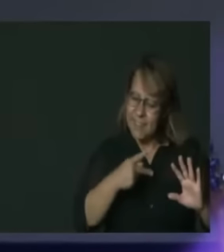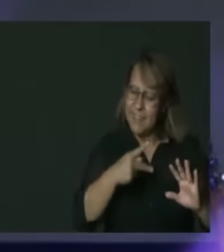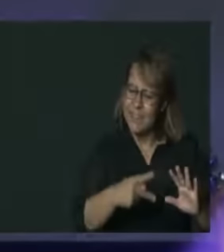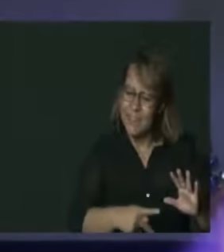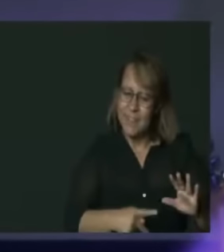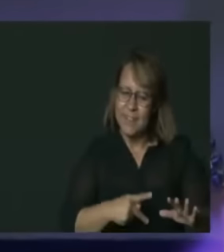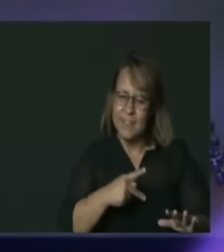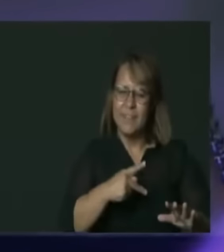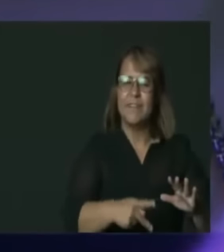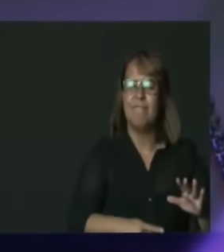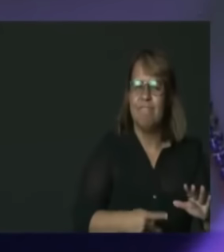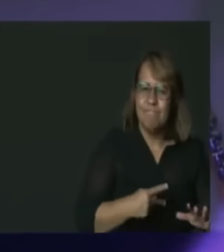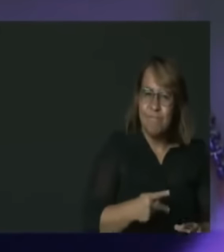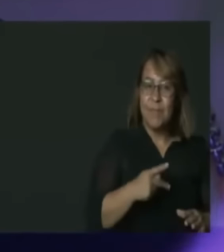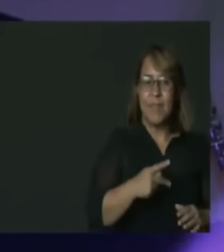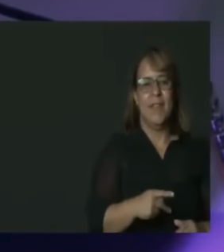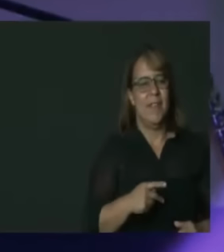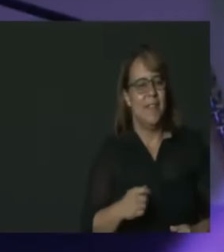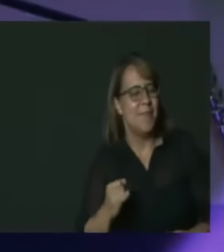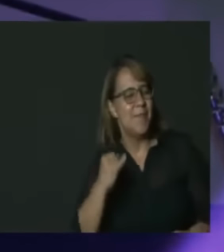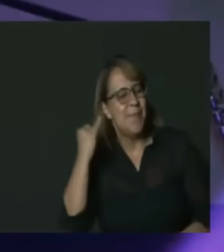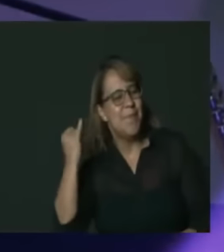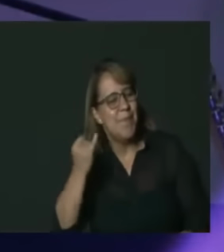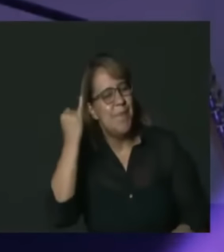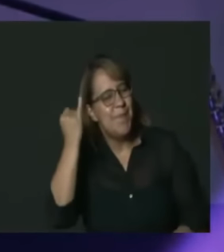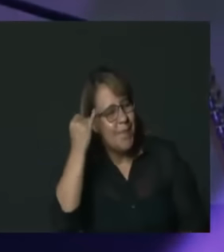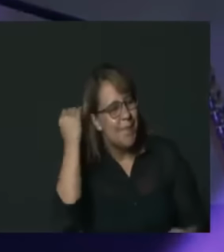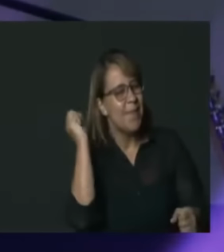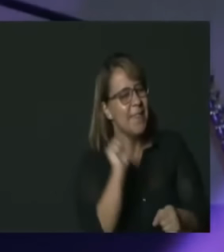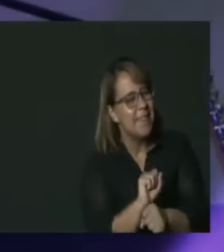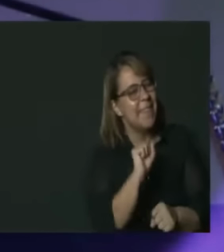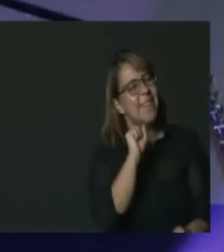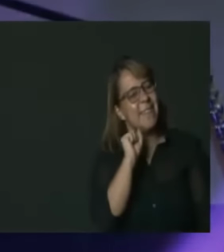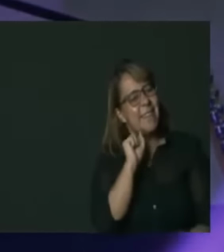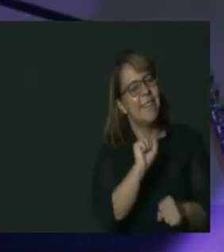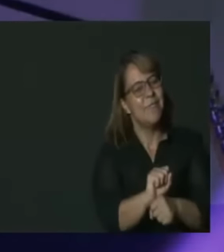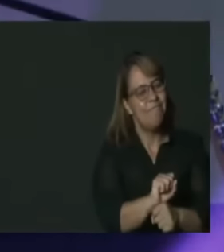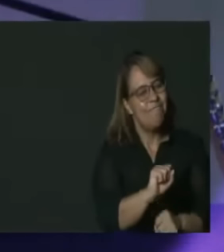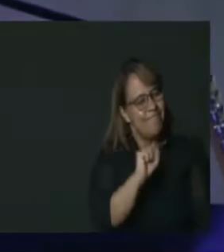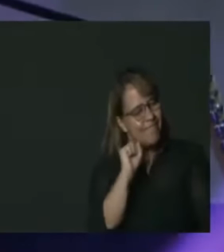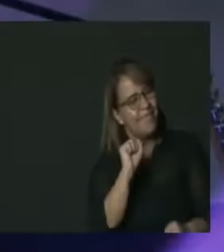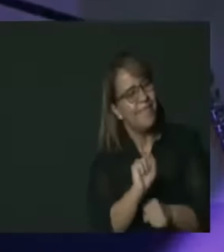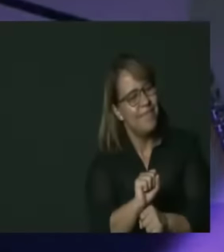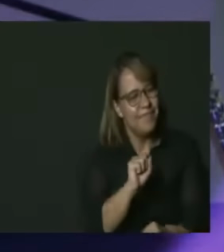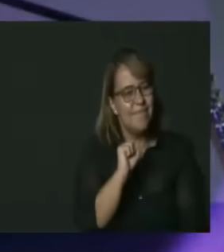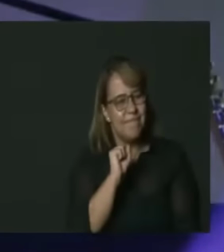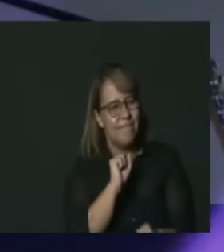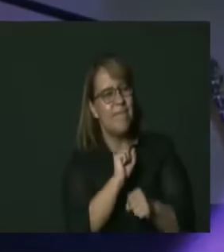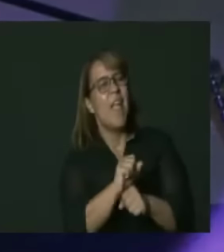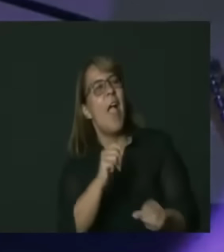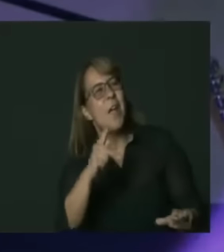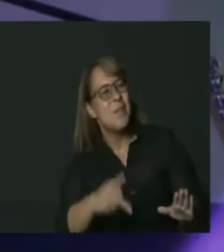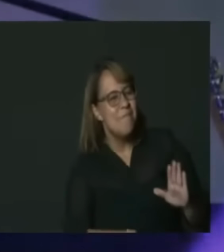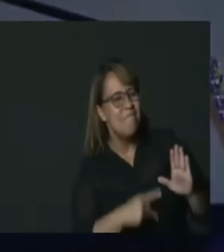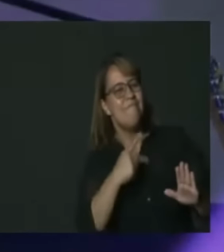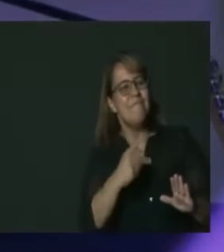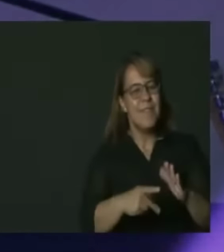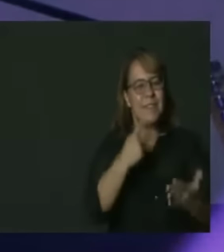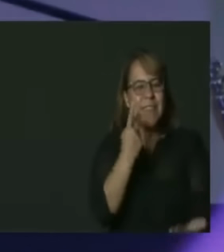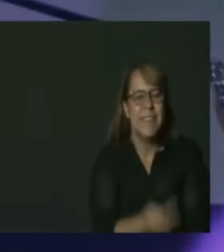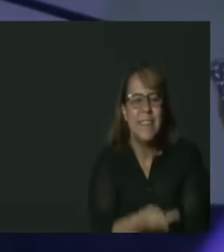lugar. Vale a pena esperar. Vale a pena esperar. Vale a pena esperar a promessa de Deus.